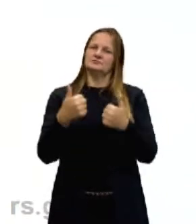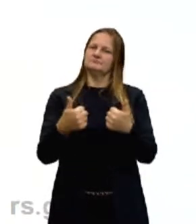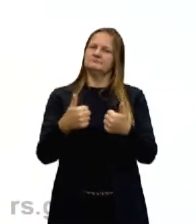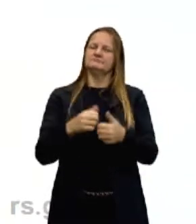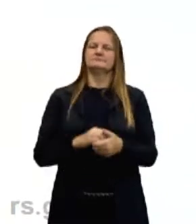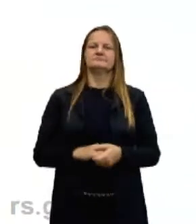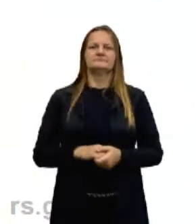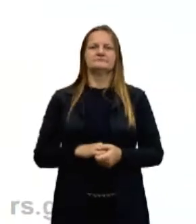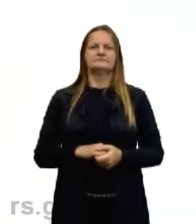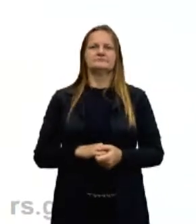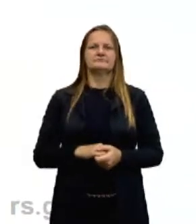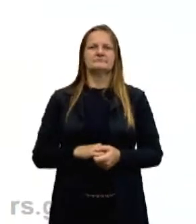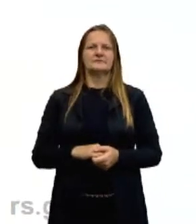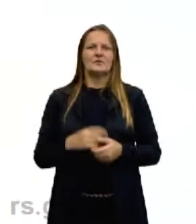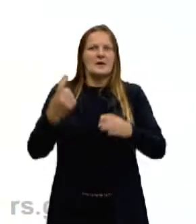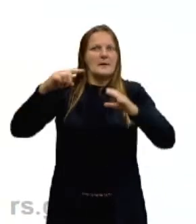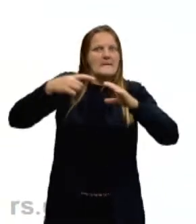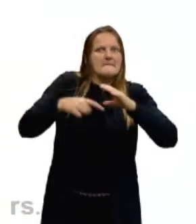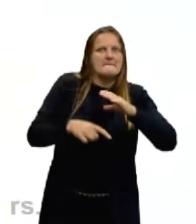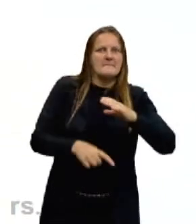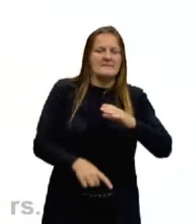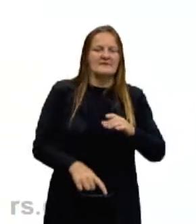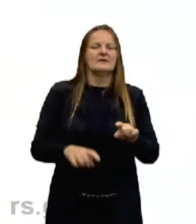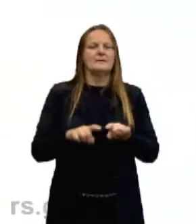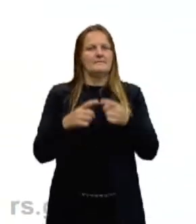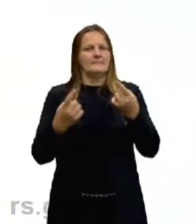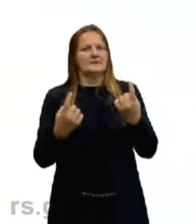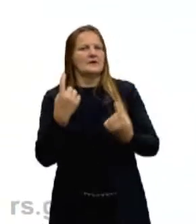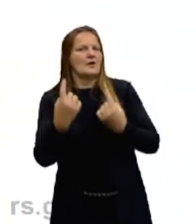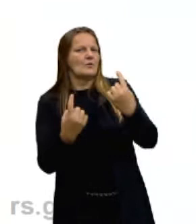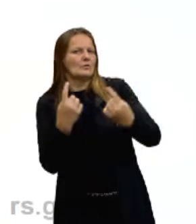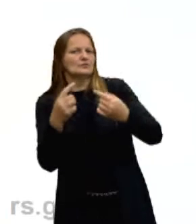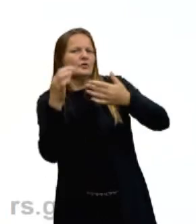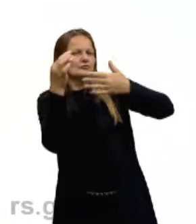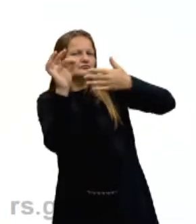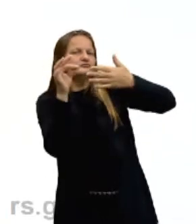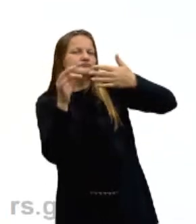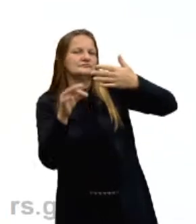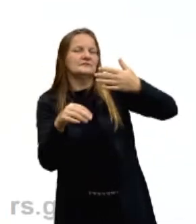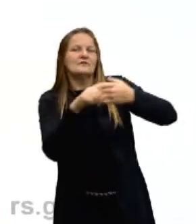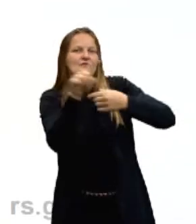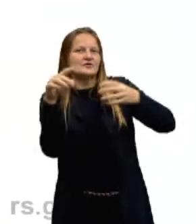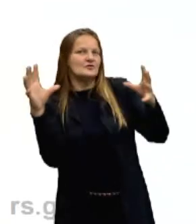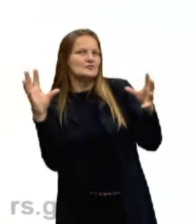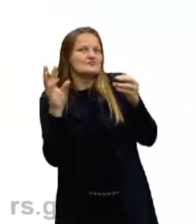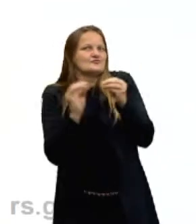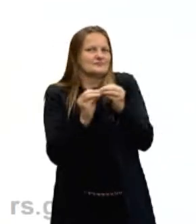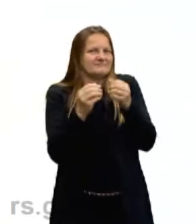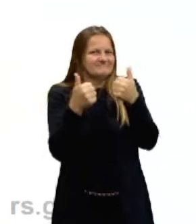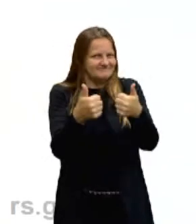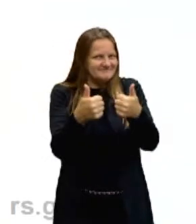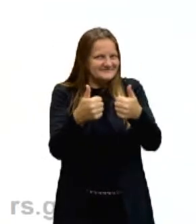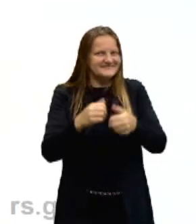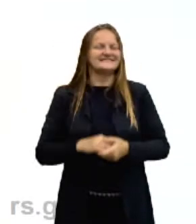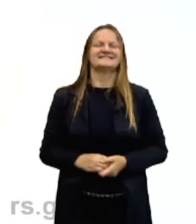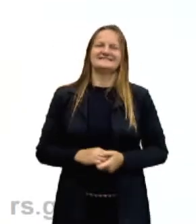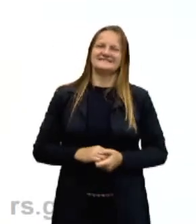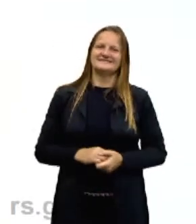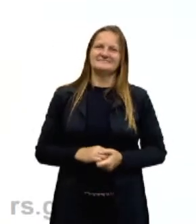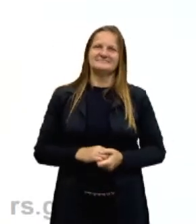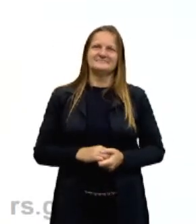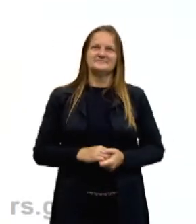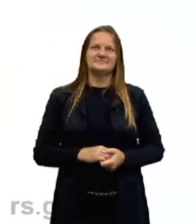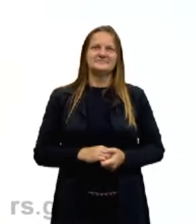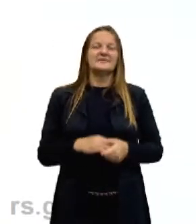não tô dando uma aula aprofundada aqui Como disse para você se alguns apontamento para vocês fazerem o resumo de vocês Certo meus queridões